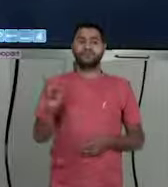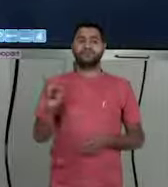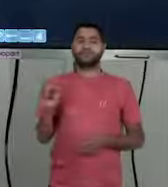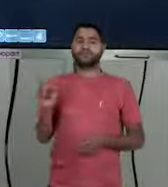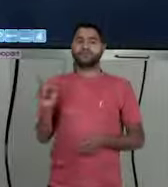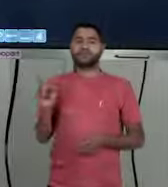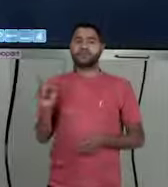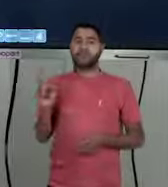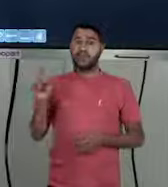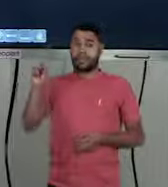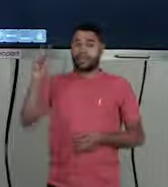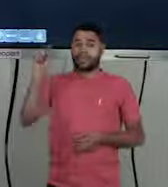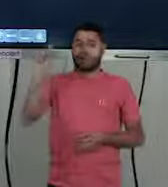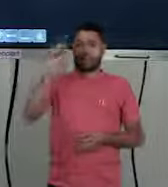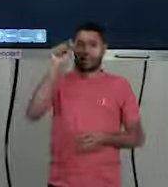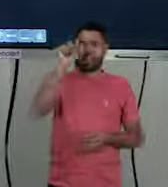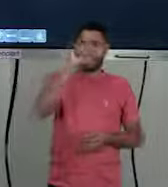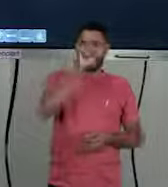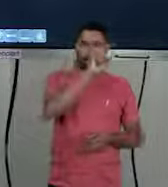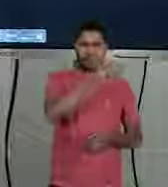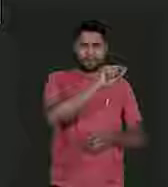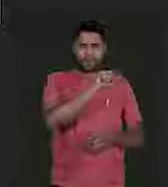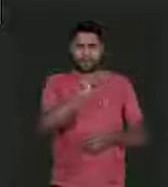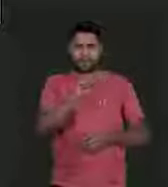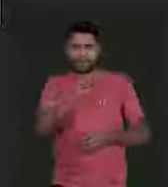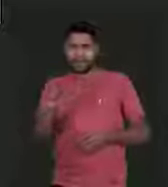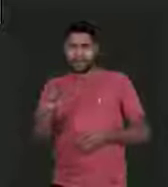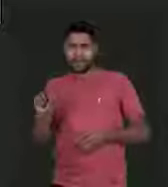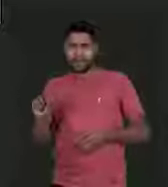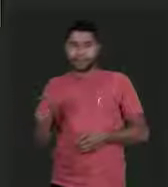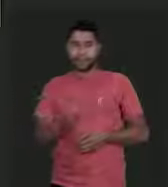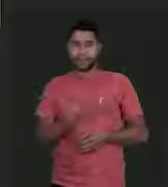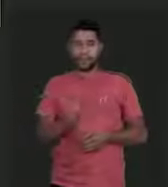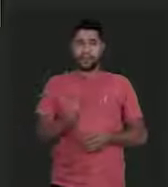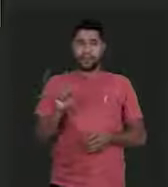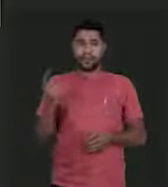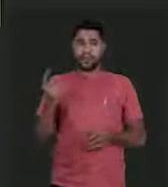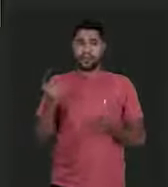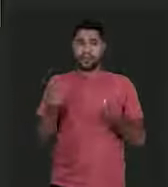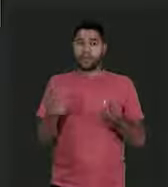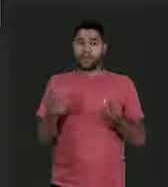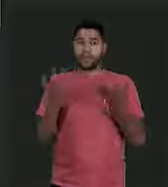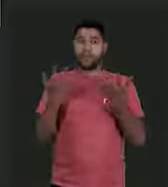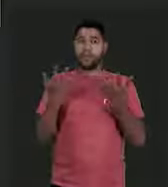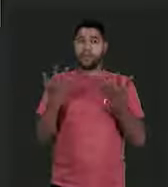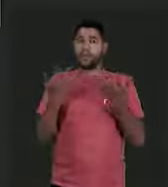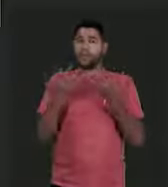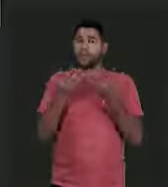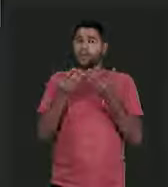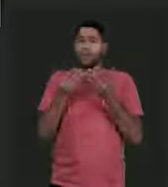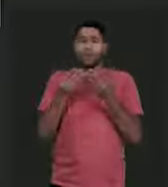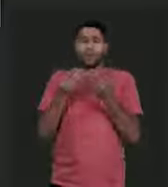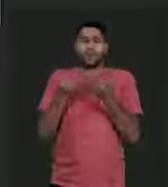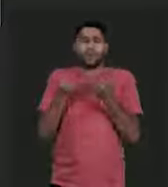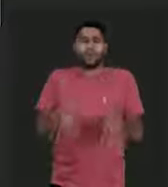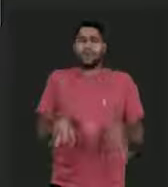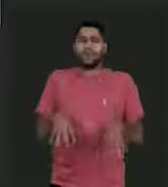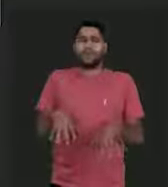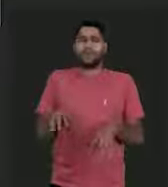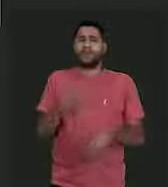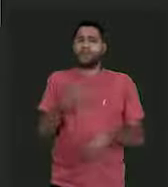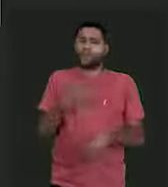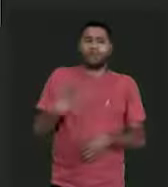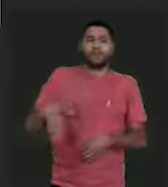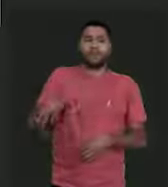tenho um equipamento, né, uma lâmpada que é queimada, compromete todo o meu